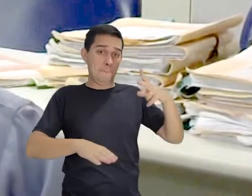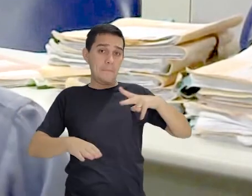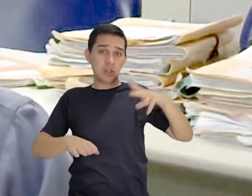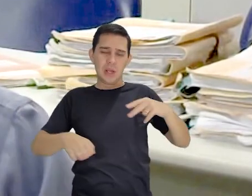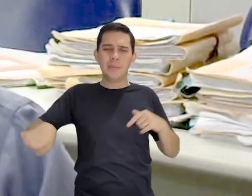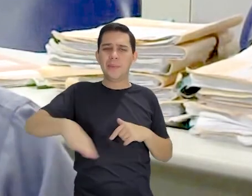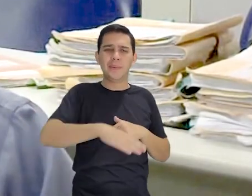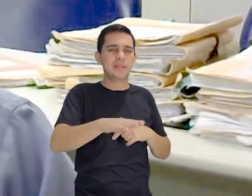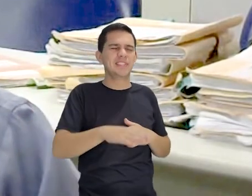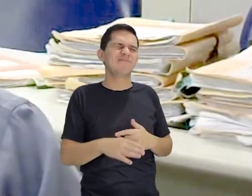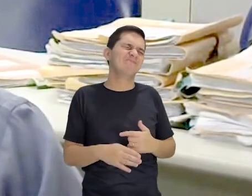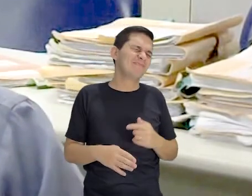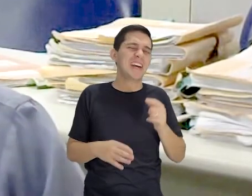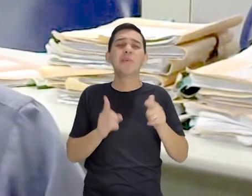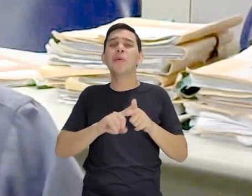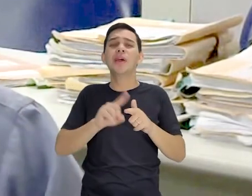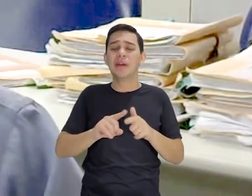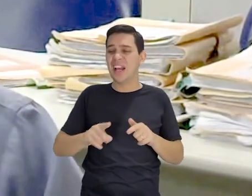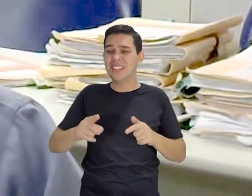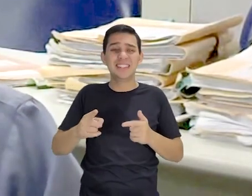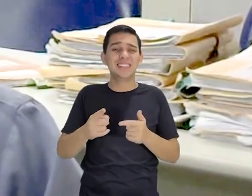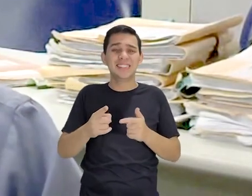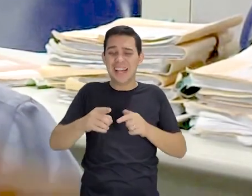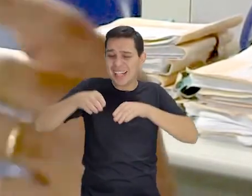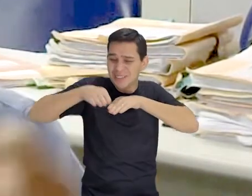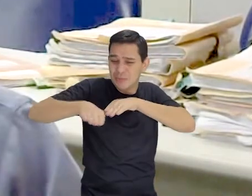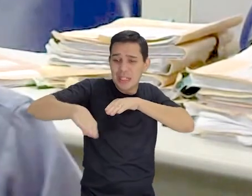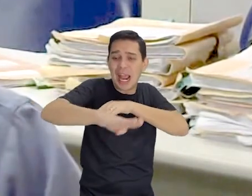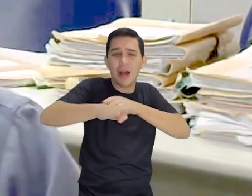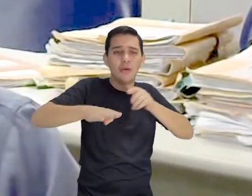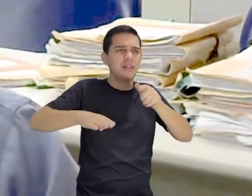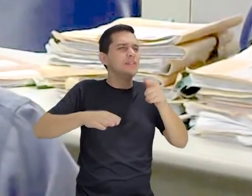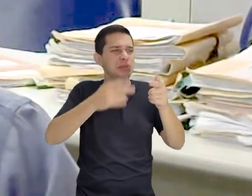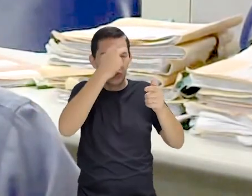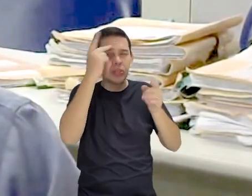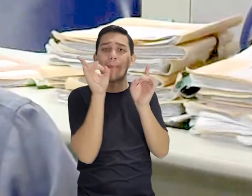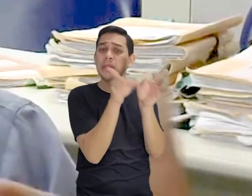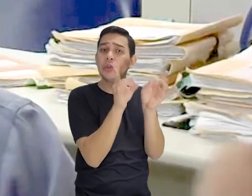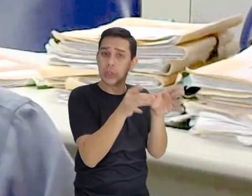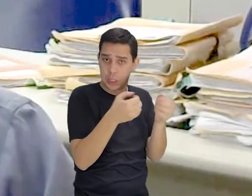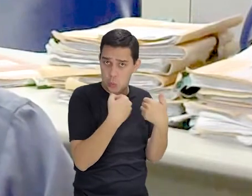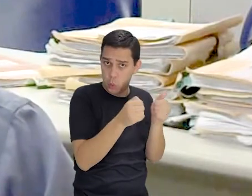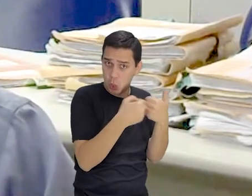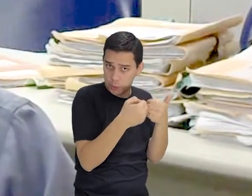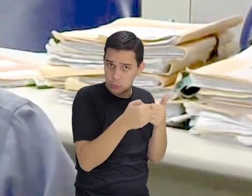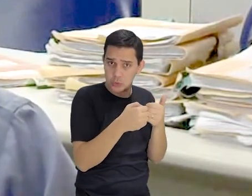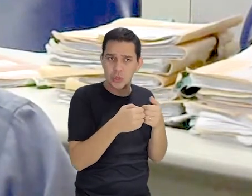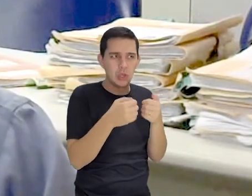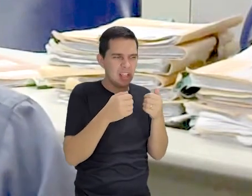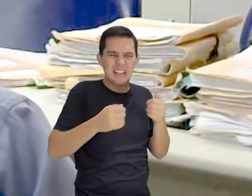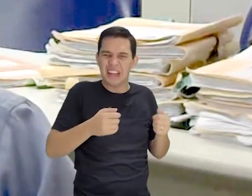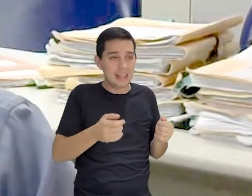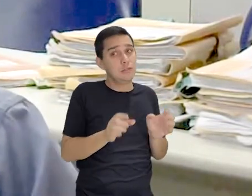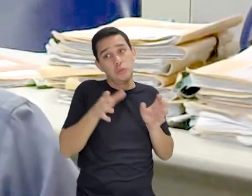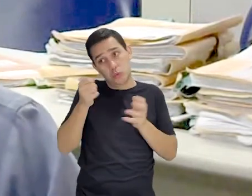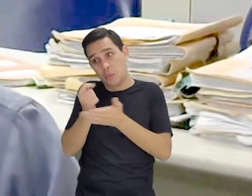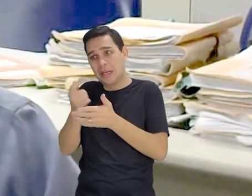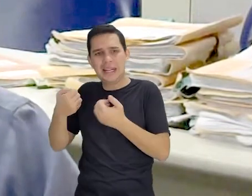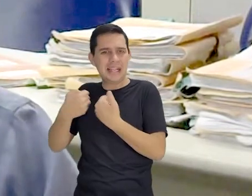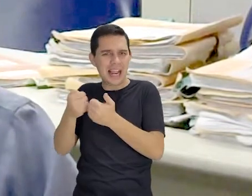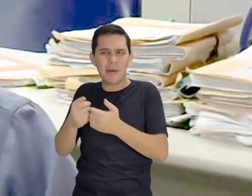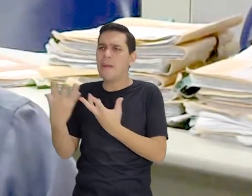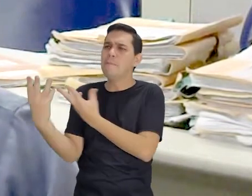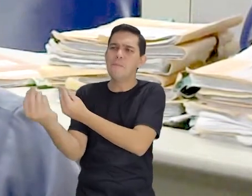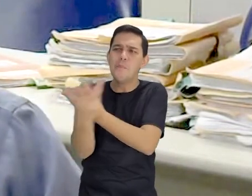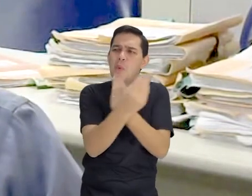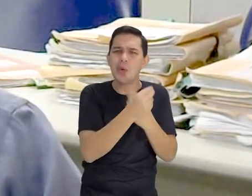vamos ter mais veículos, nós vamos ter trânsito, o que diminui a qualidade de vida do cidadão, que perde mais tempo do seu dia nesse